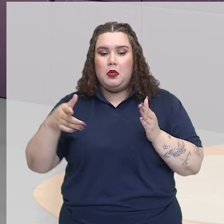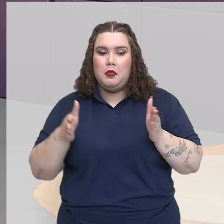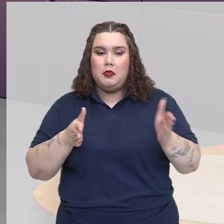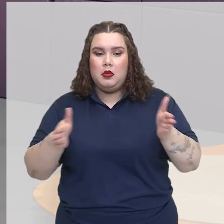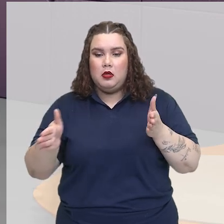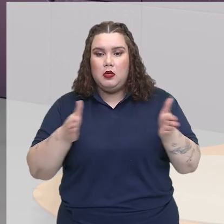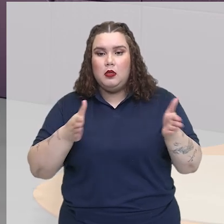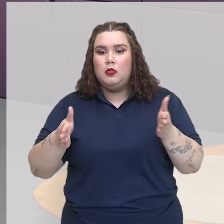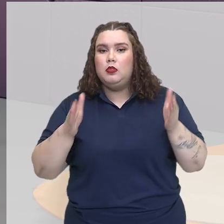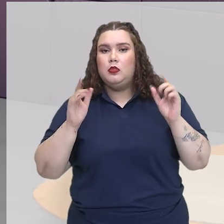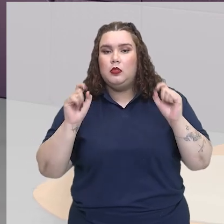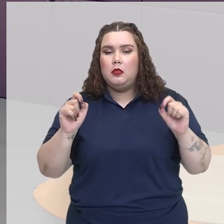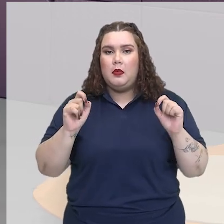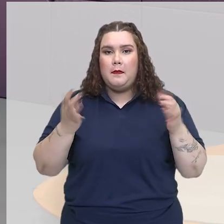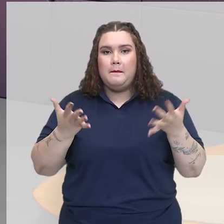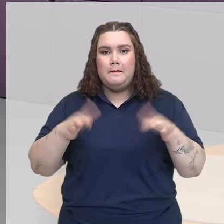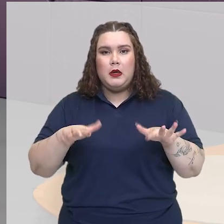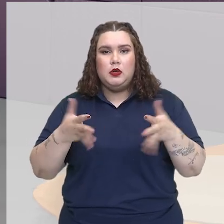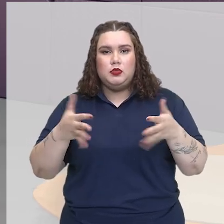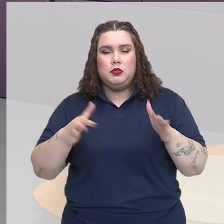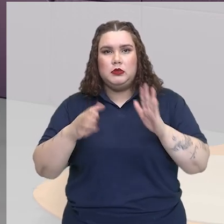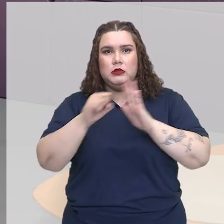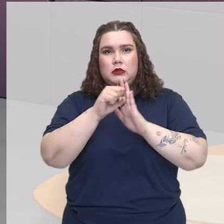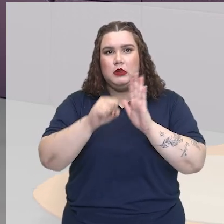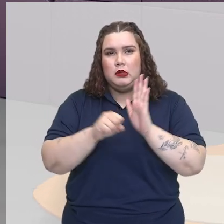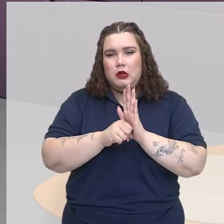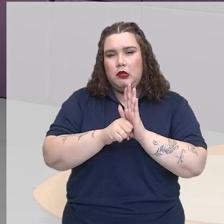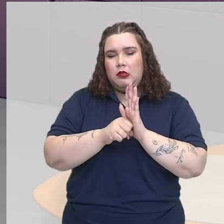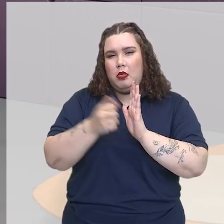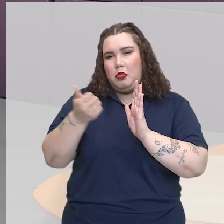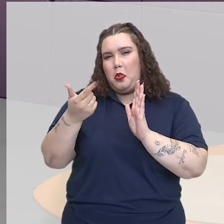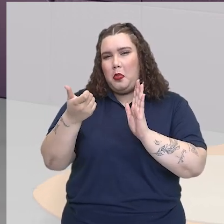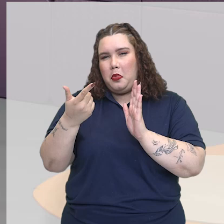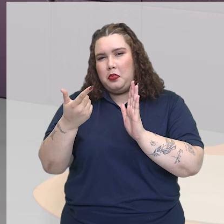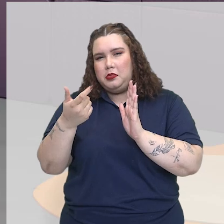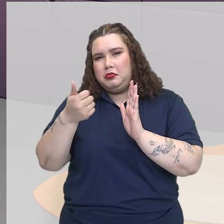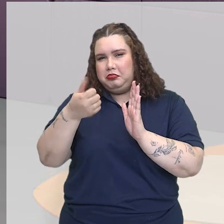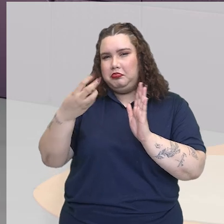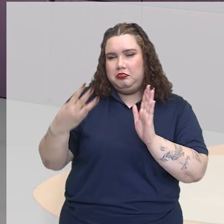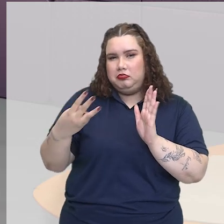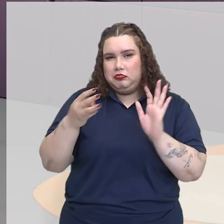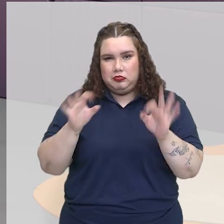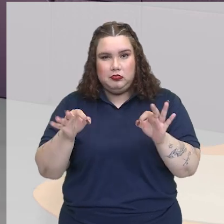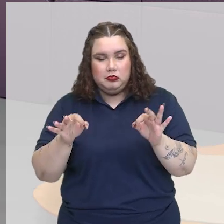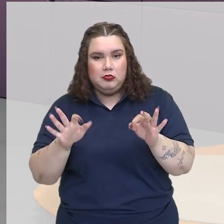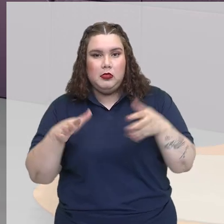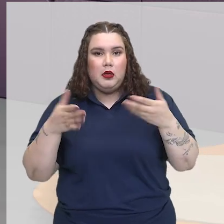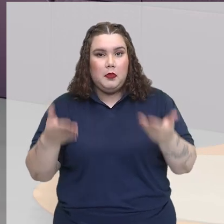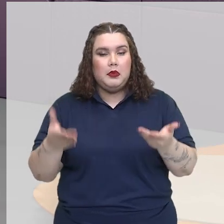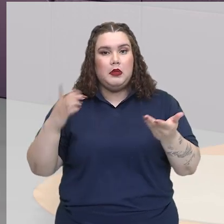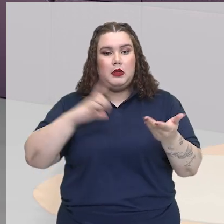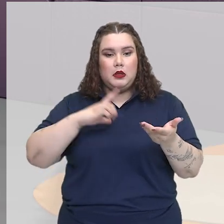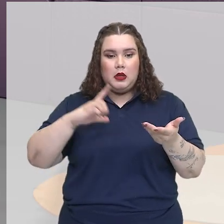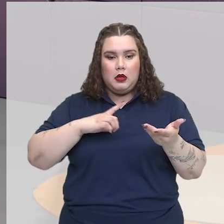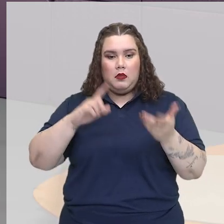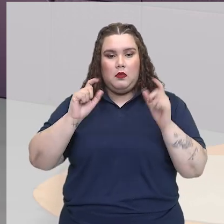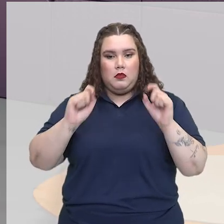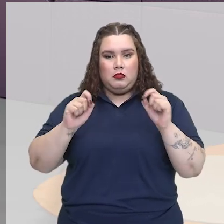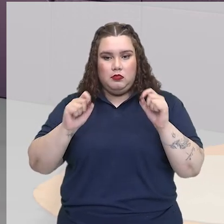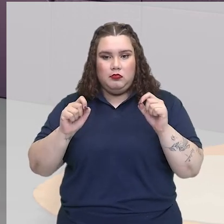período mais ou menos ali do século XII, XIII, né? Então você tinha